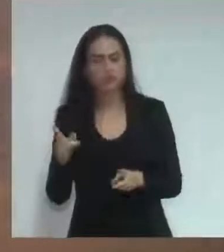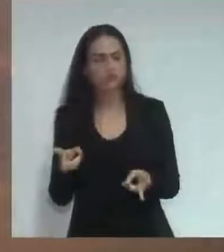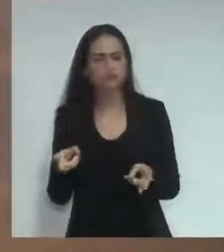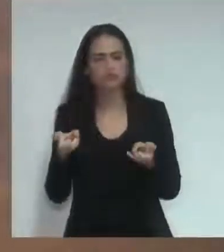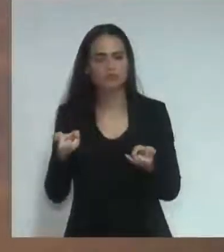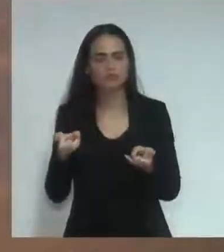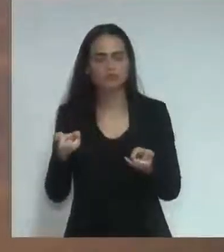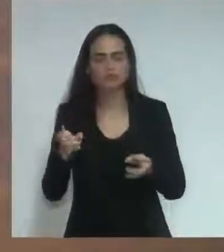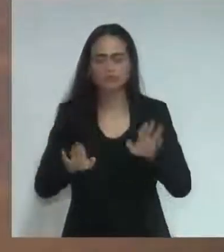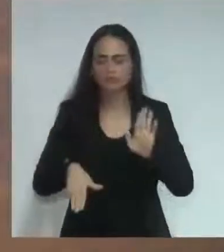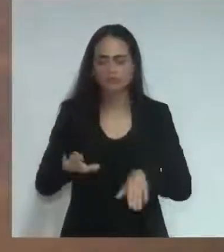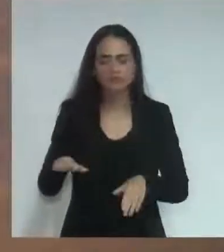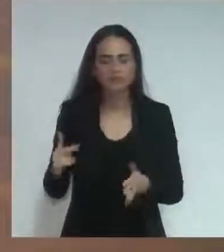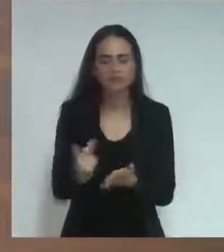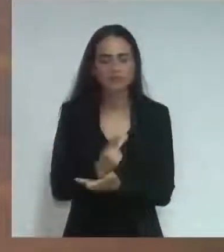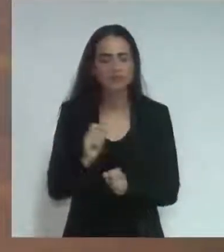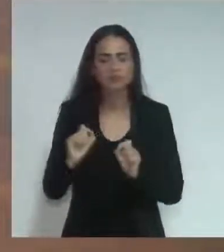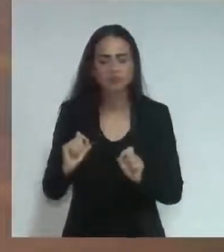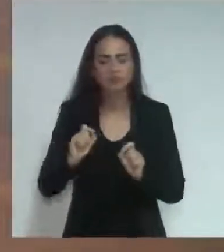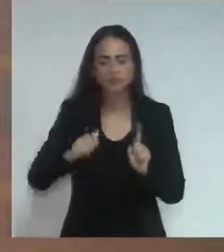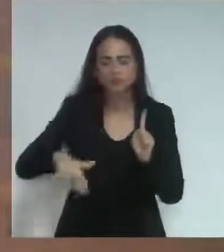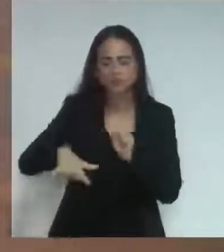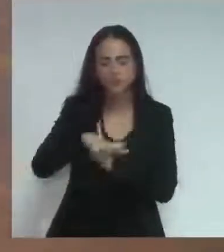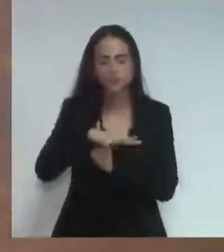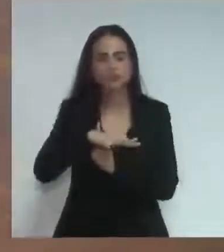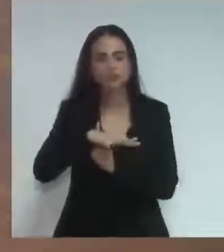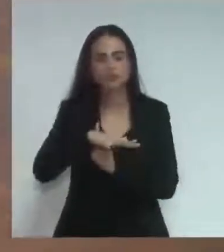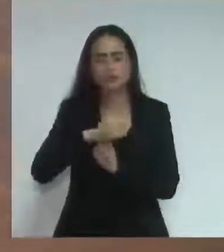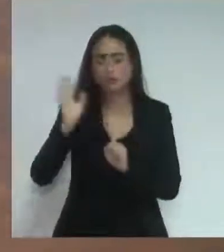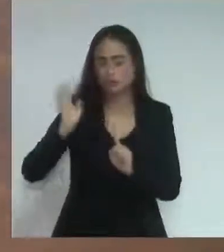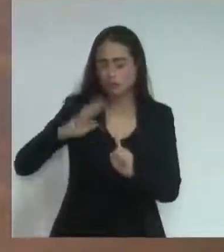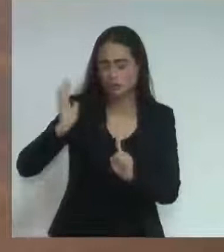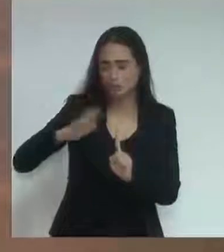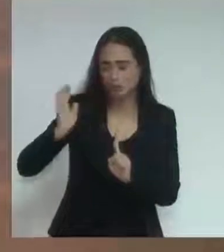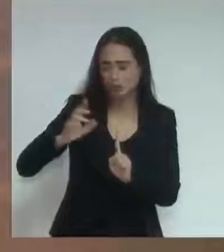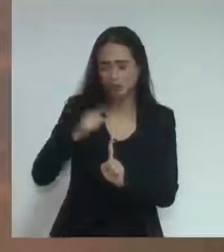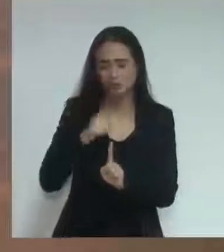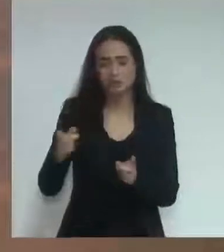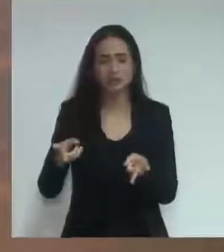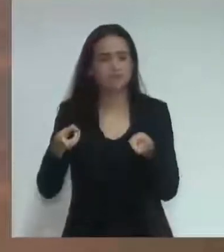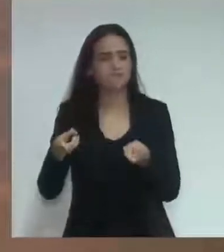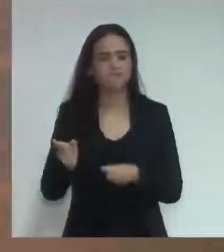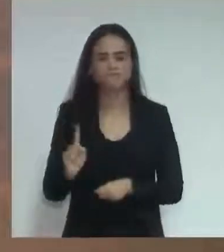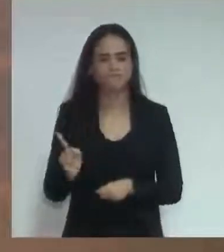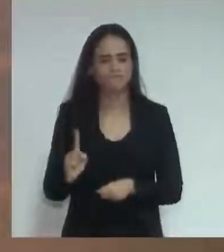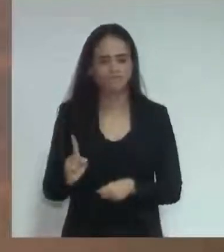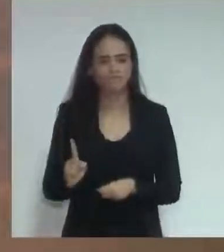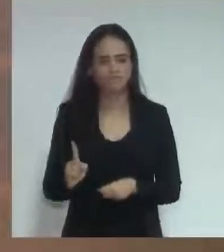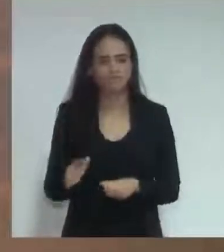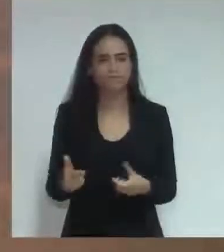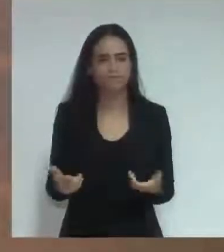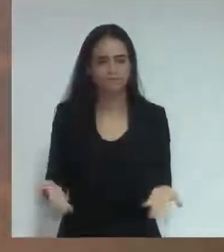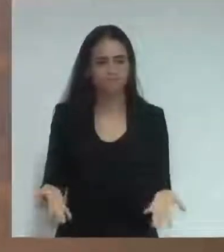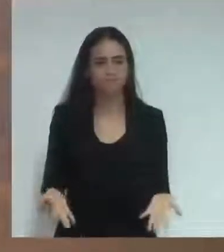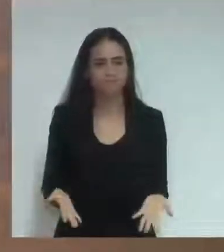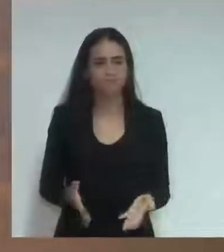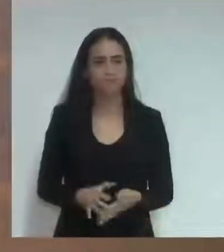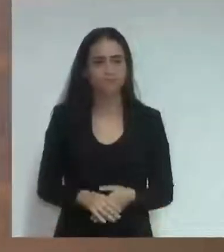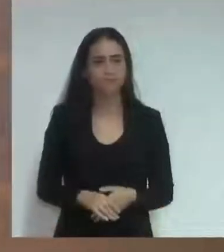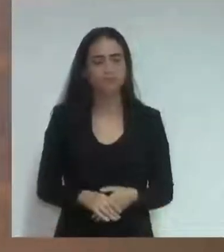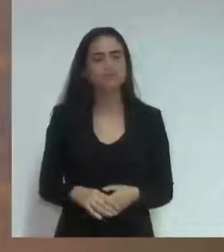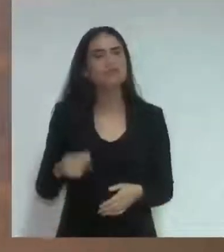num processo social, psicológico, frenético, que a gente nem percebe. E agora,